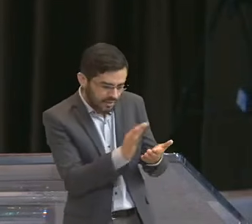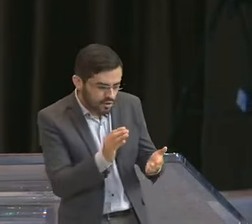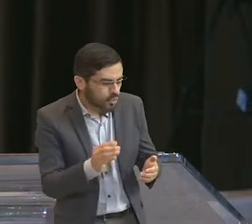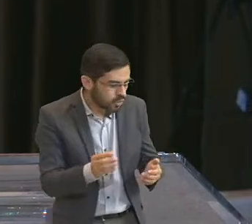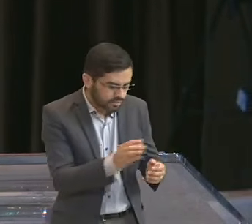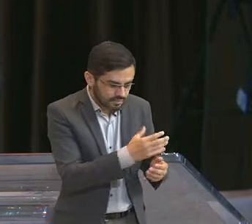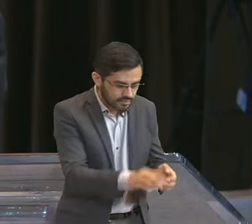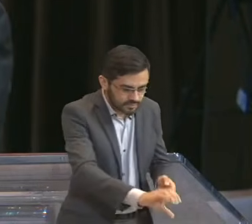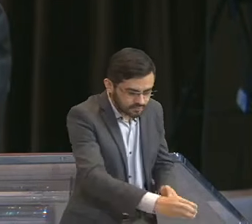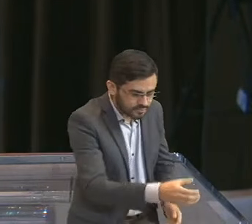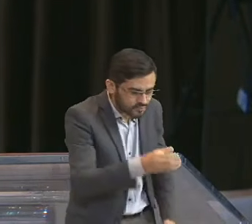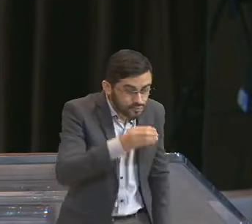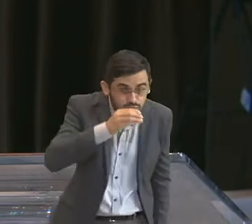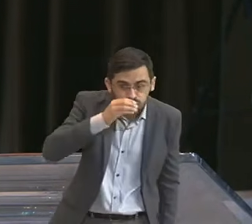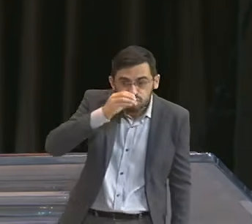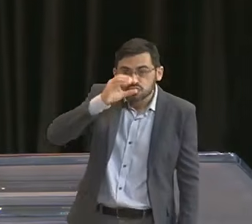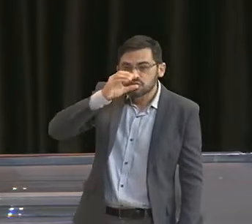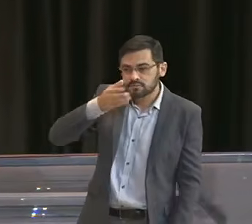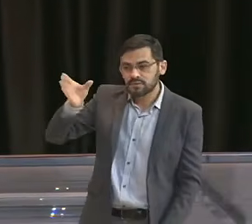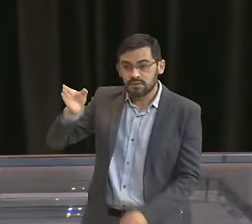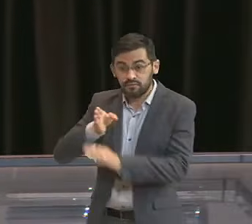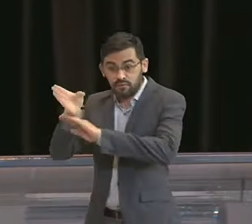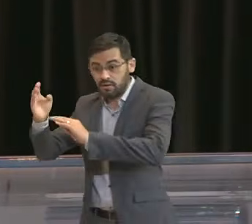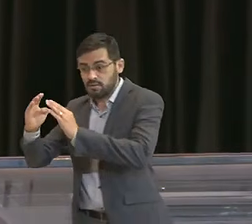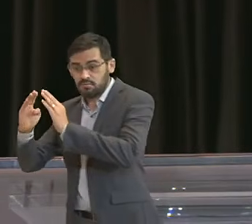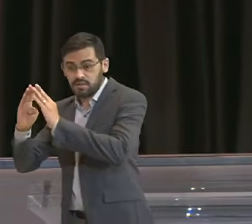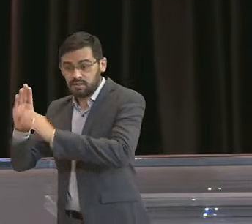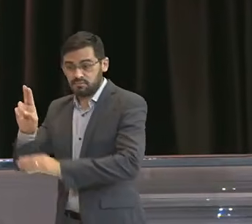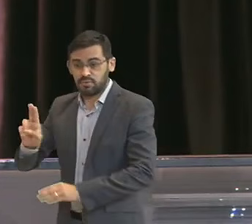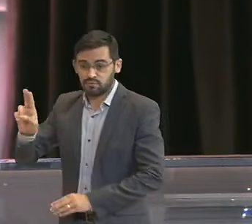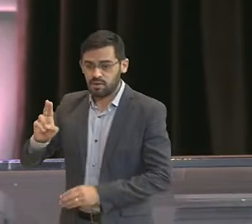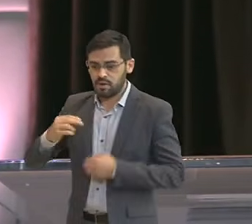lado, pegam lá com o balde e levam para casa.